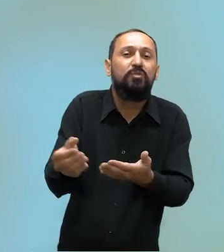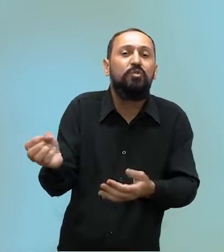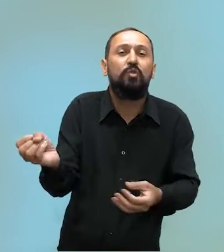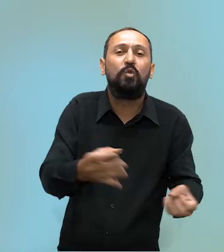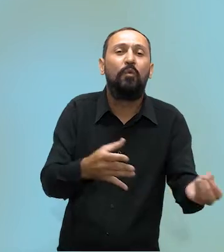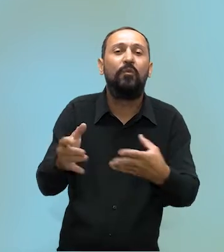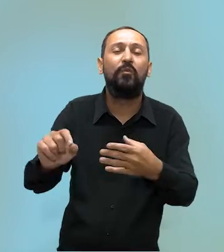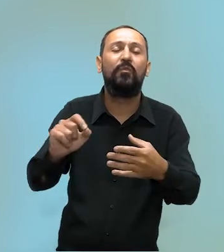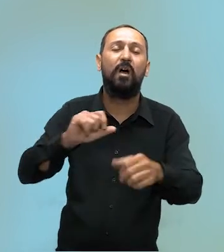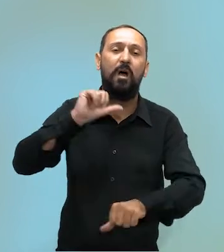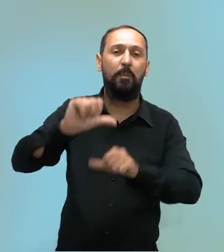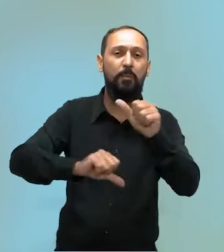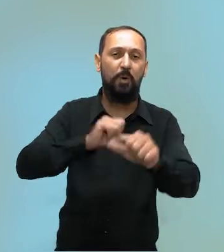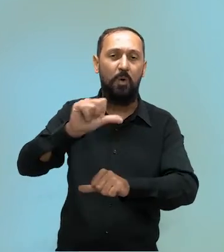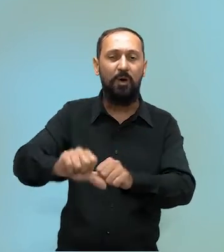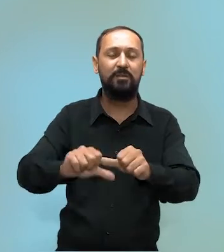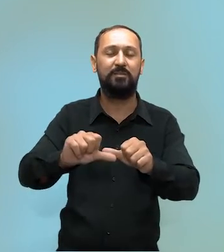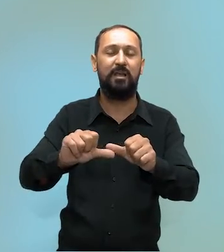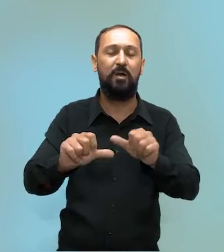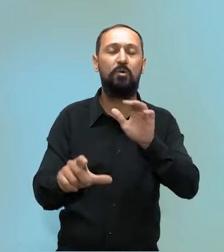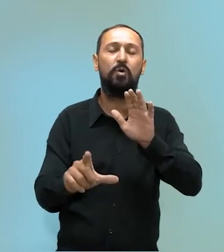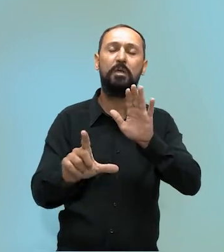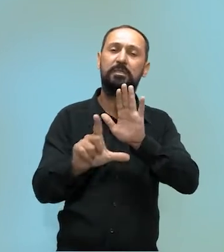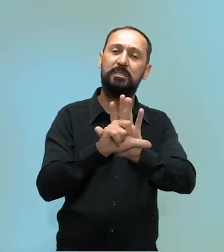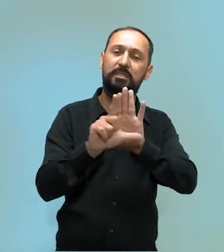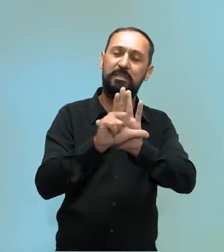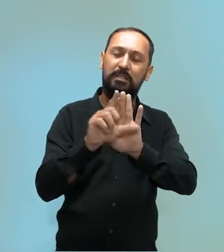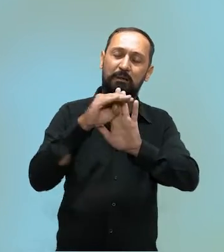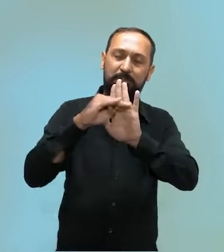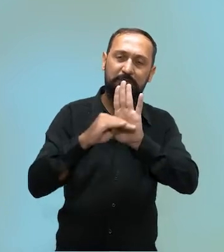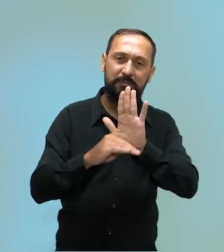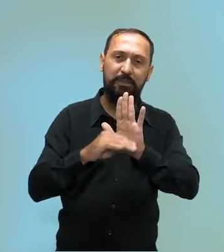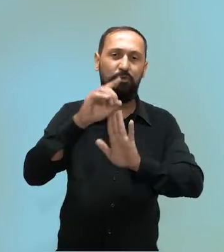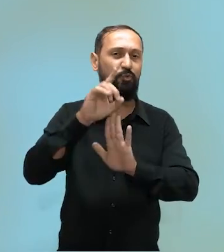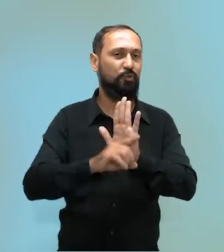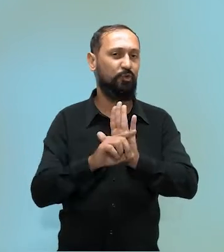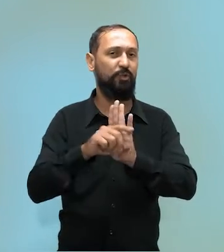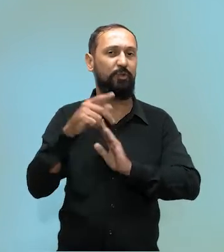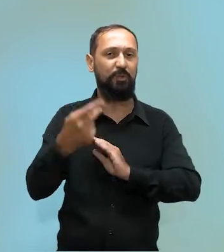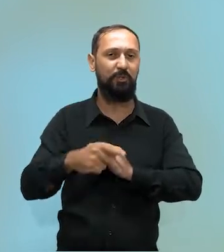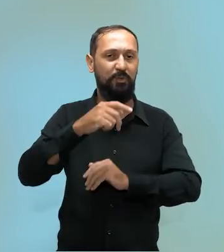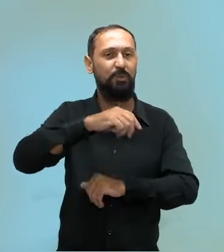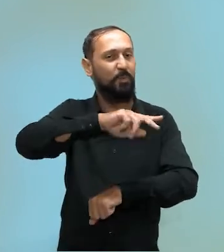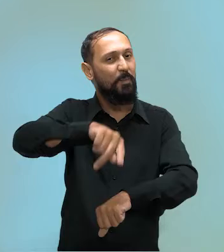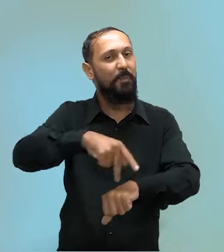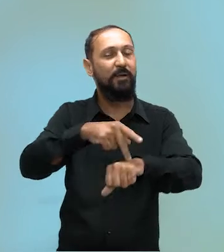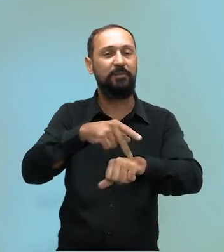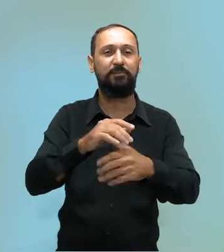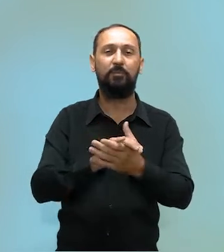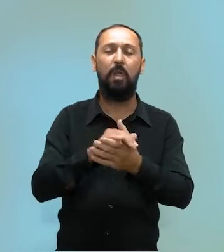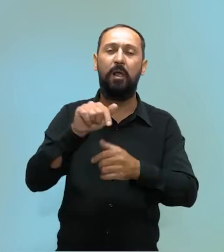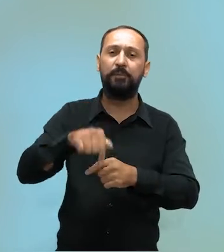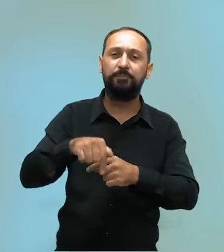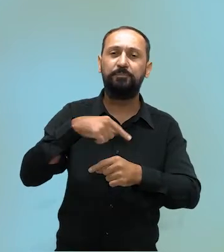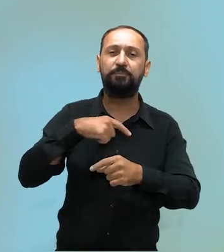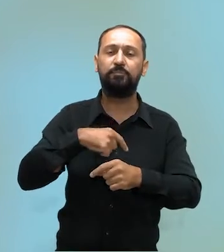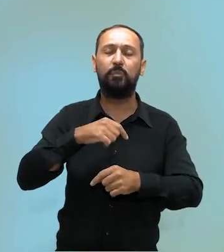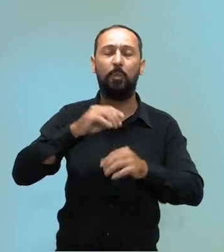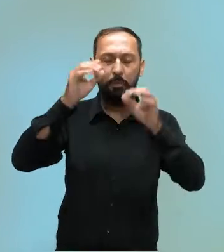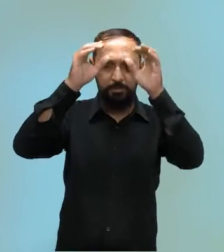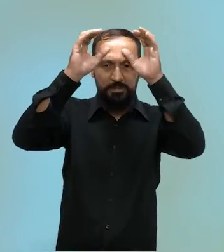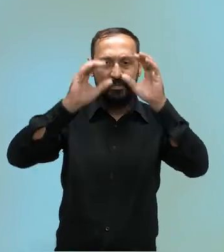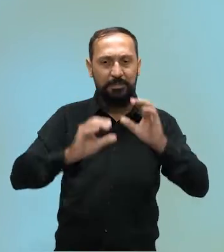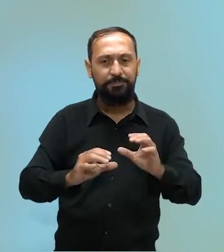inovar e vão modificar o nosso ordenamento jurídico. Todo o corpo de leis a que a gente está submetido a cumprir como